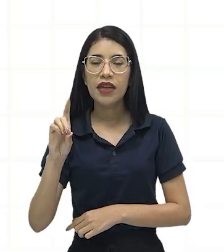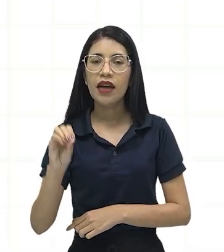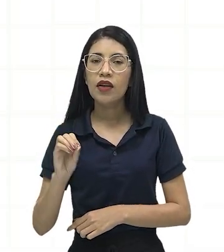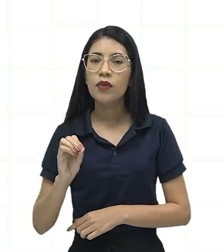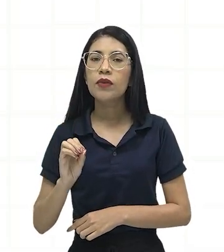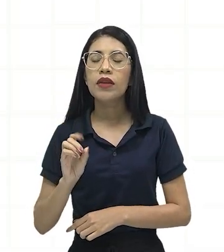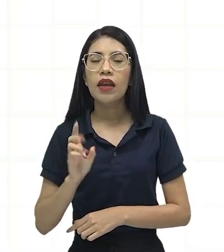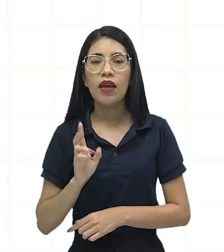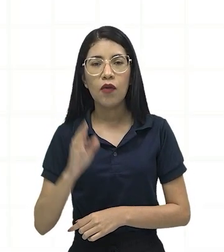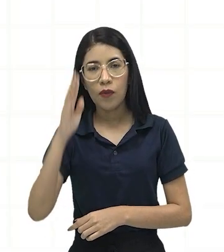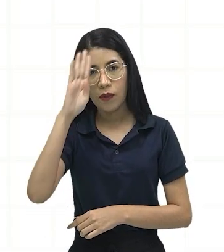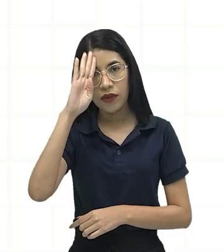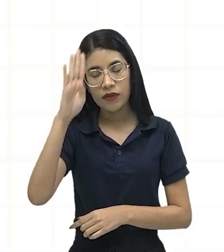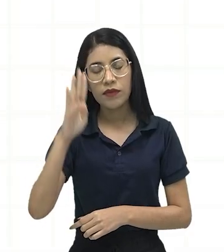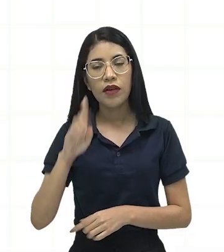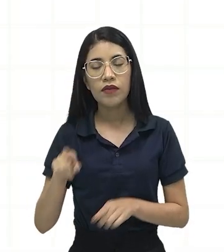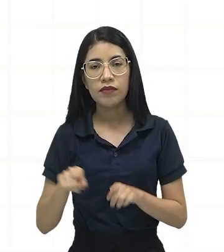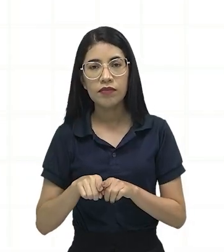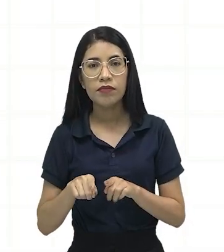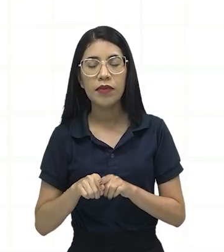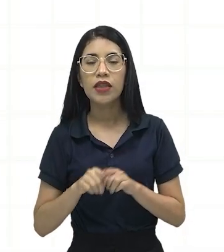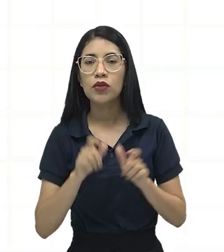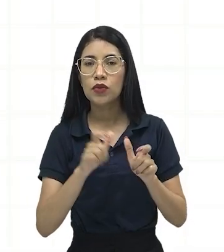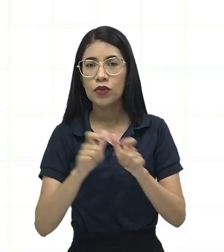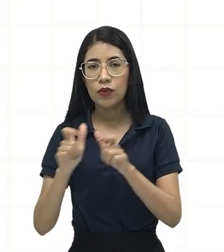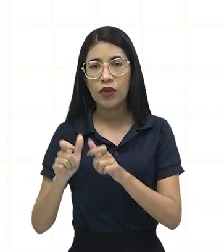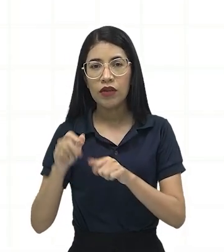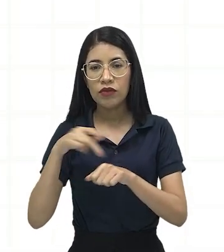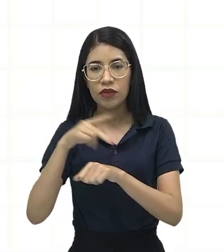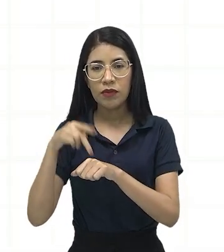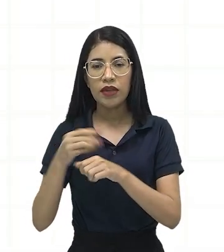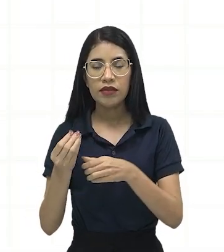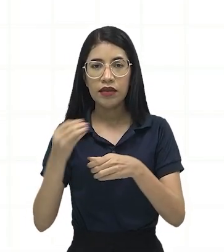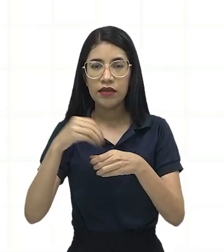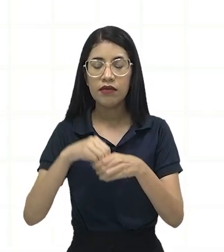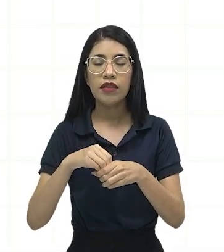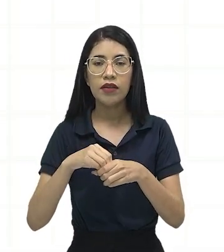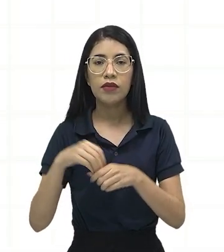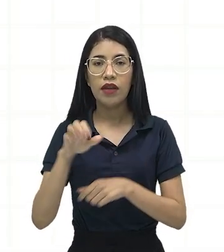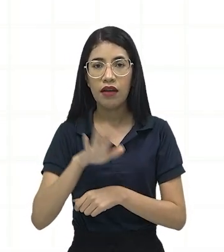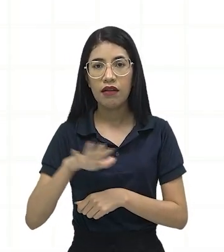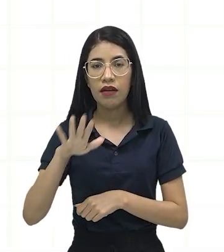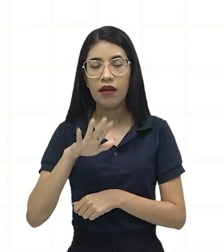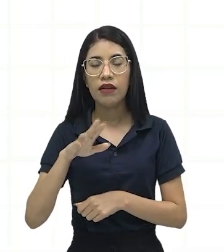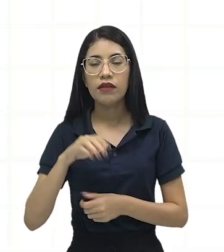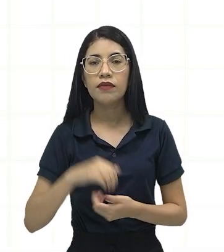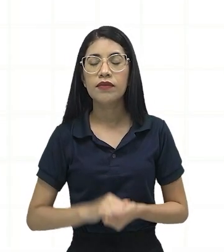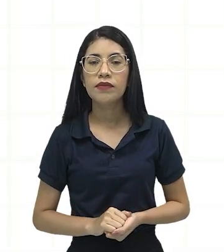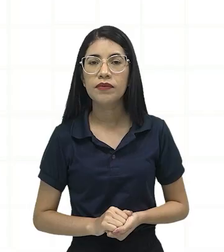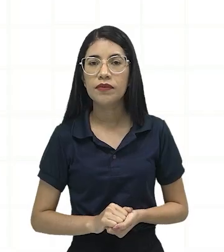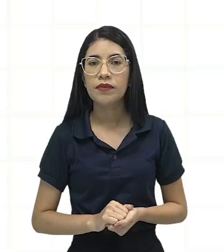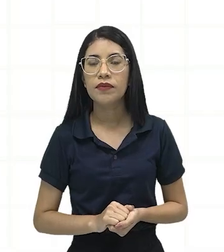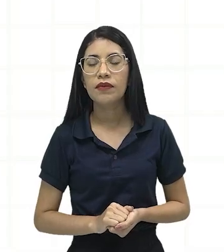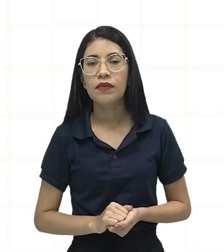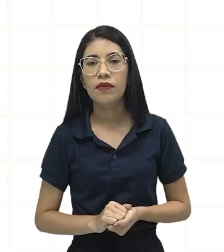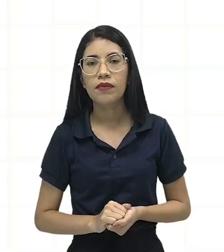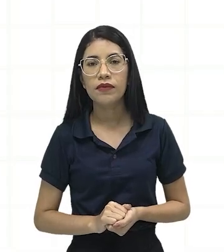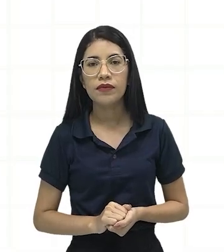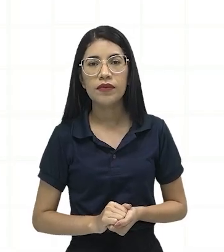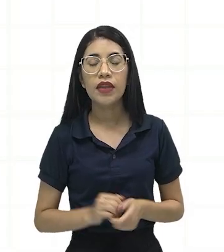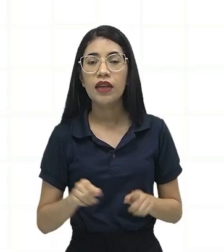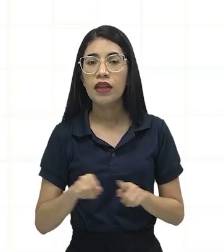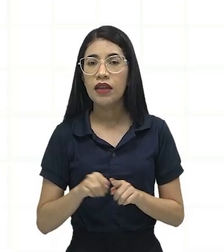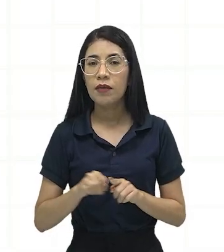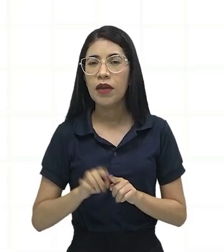prevalece, né? Nesses locais que estão dentro da zona polar norte, né? Tem também o